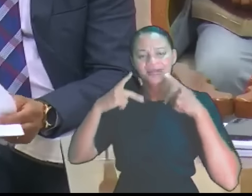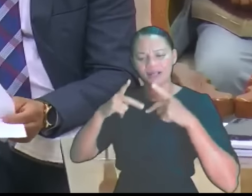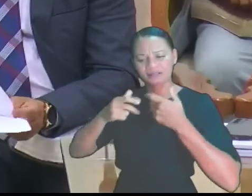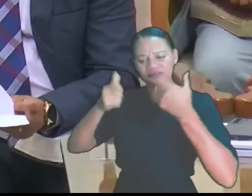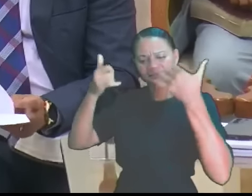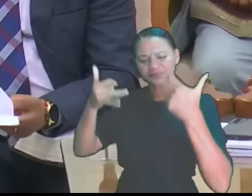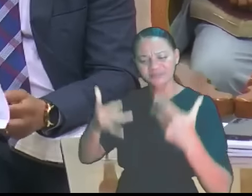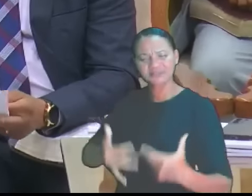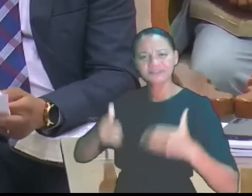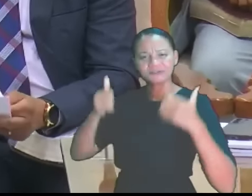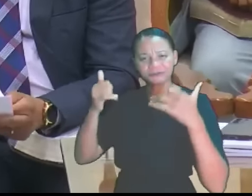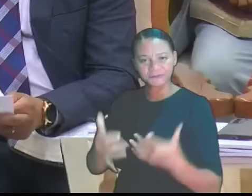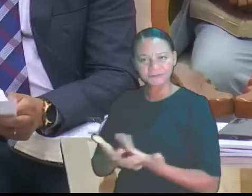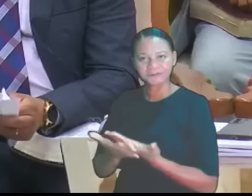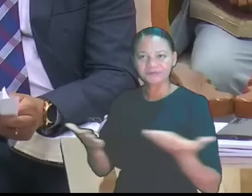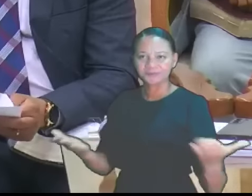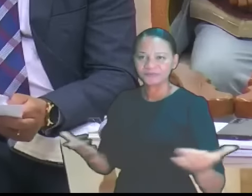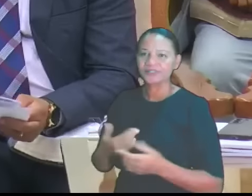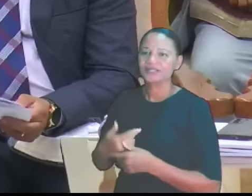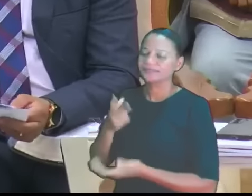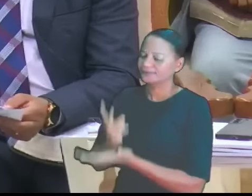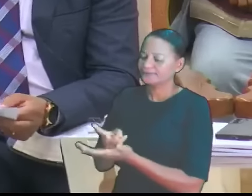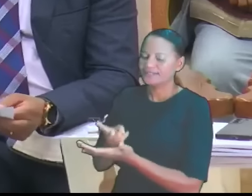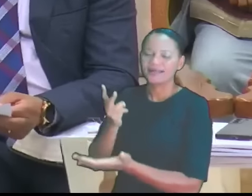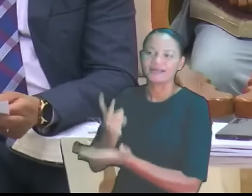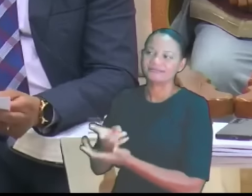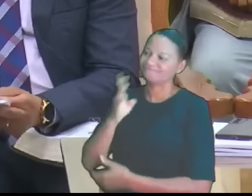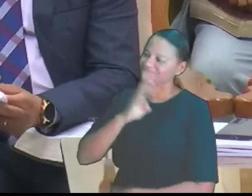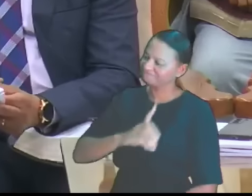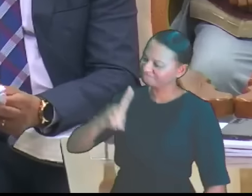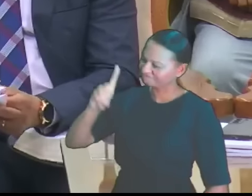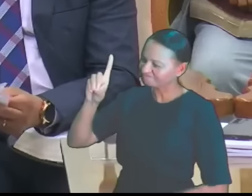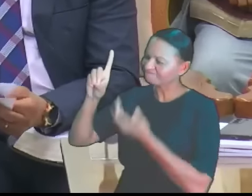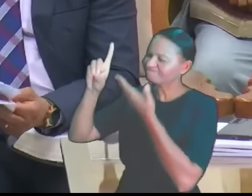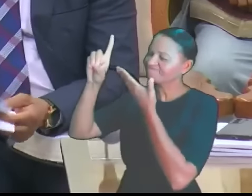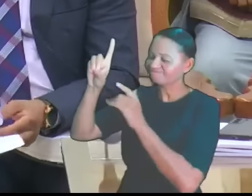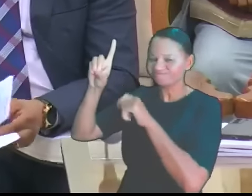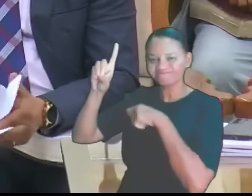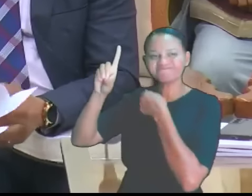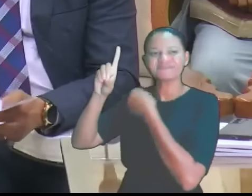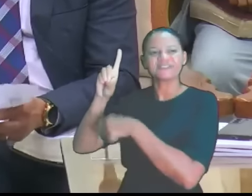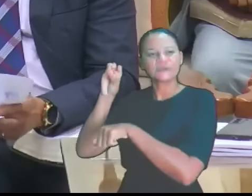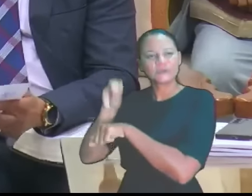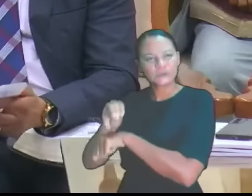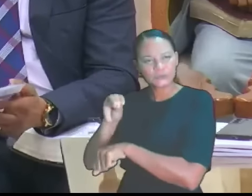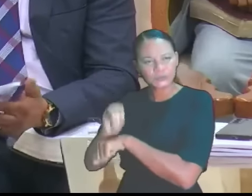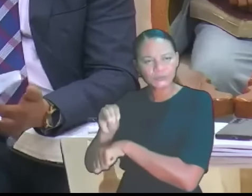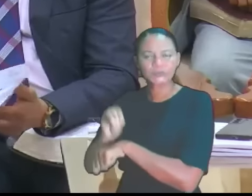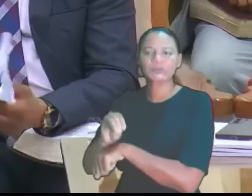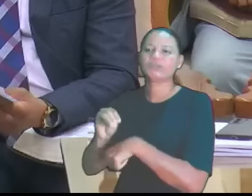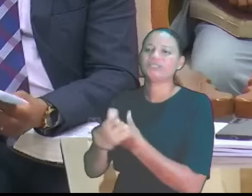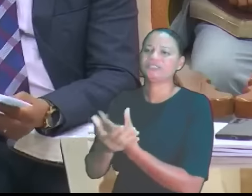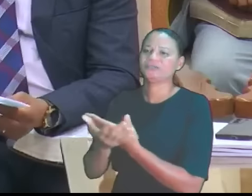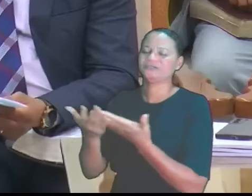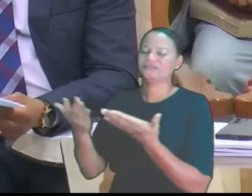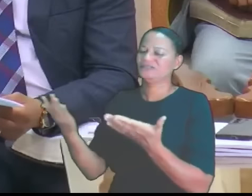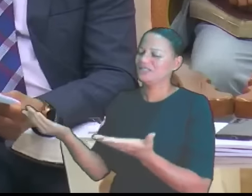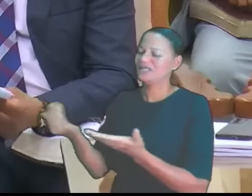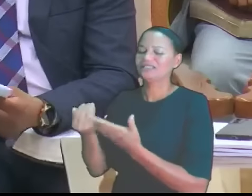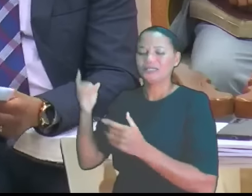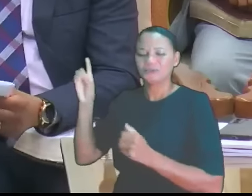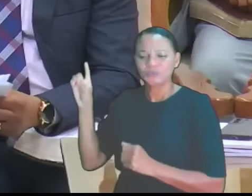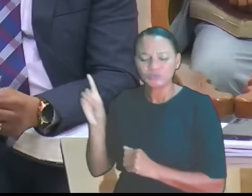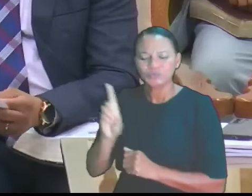afirmamos isso com muita frequência. Deus é um Deus que provê, Deus é um Deus que cuida, Deus é um Deus